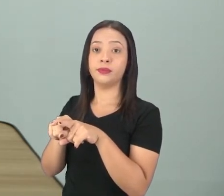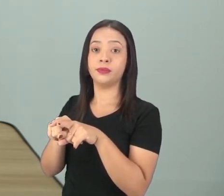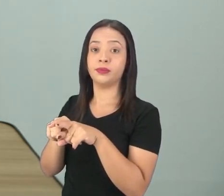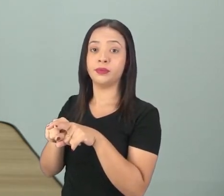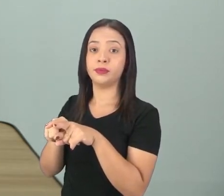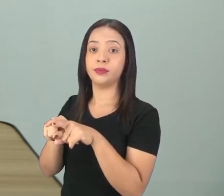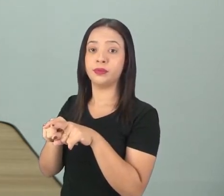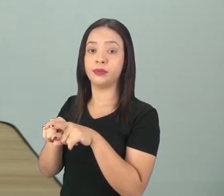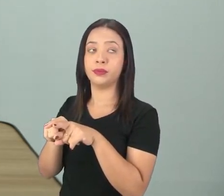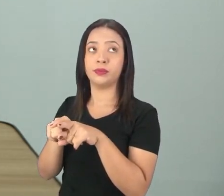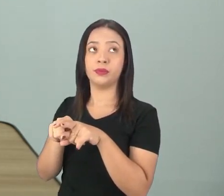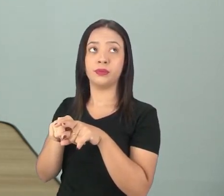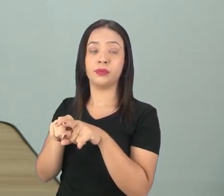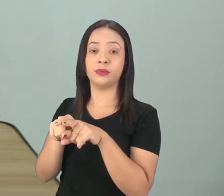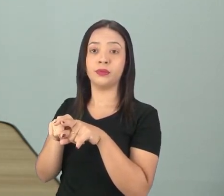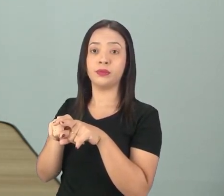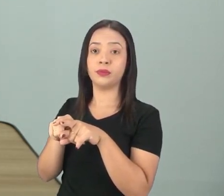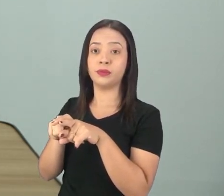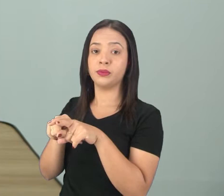tá?